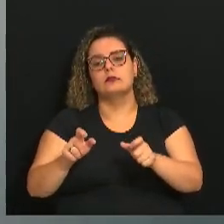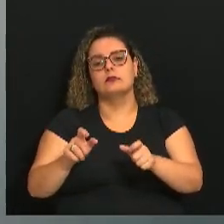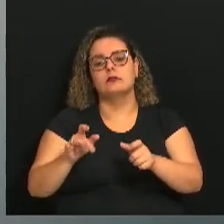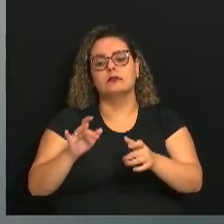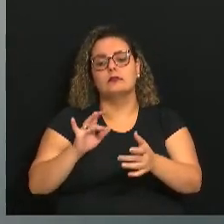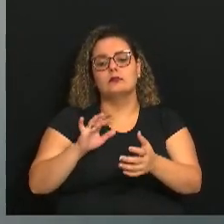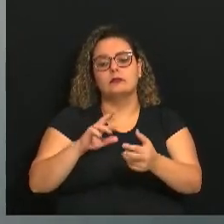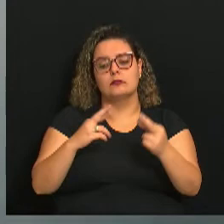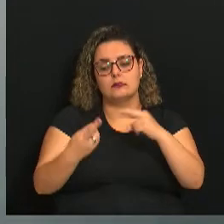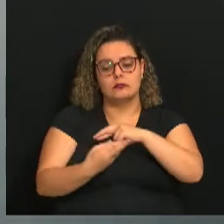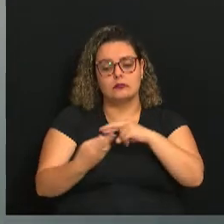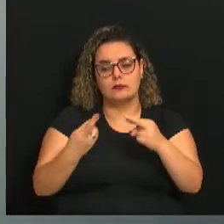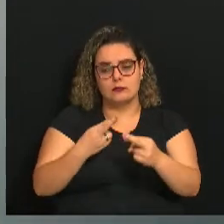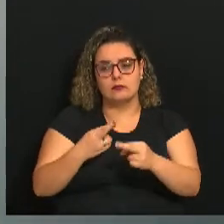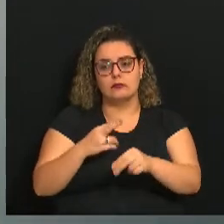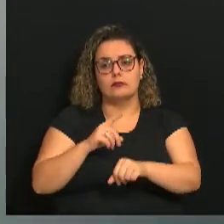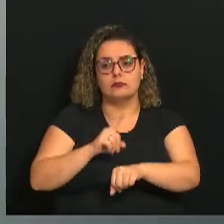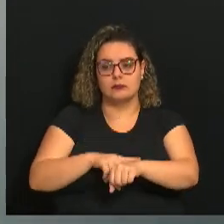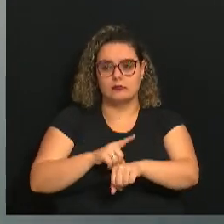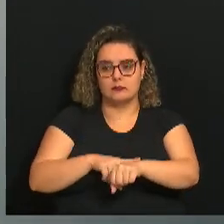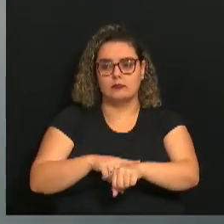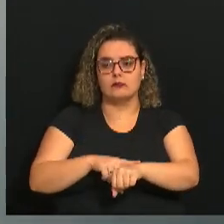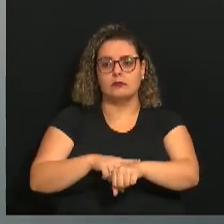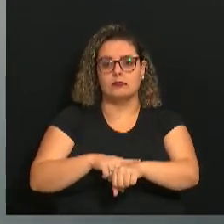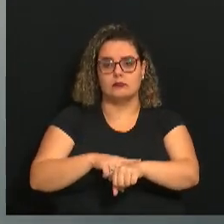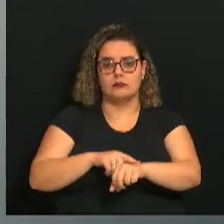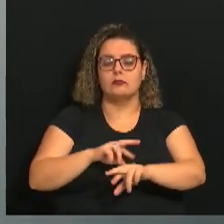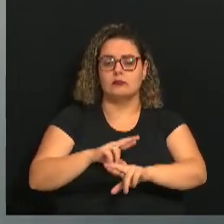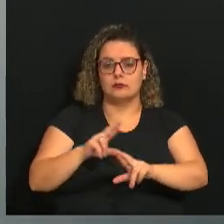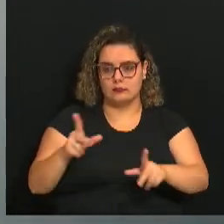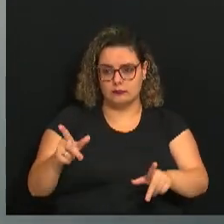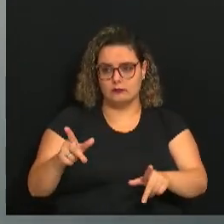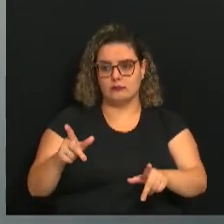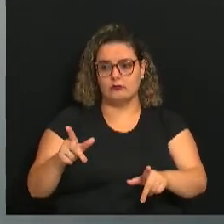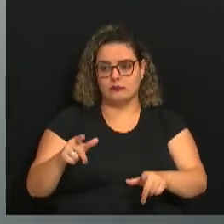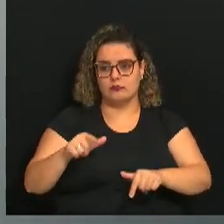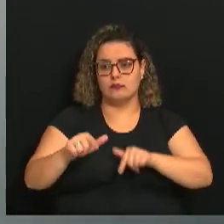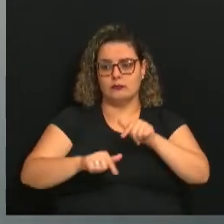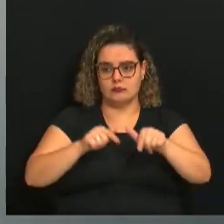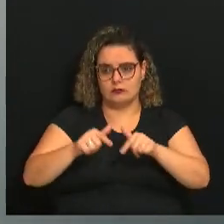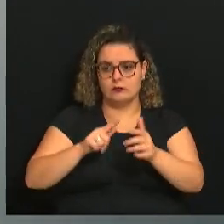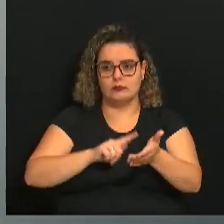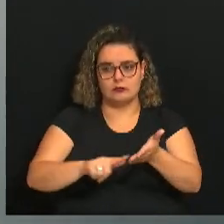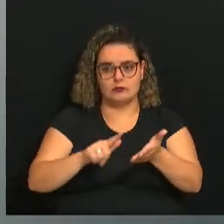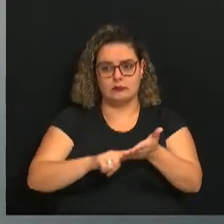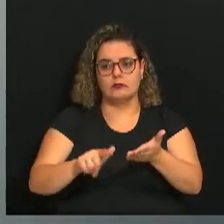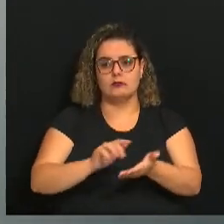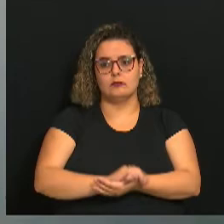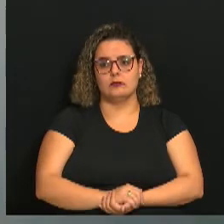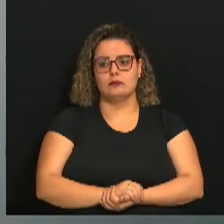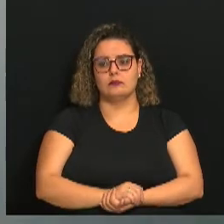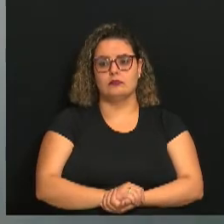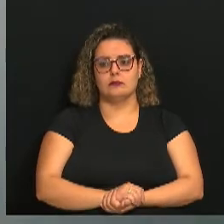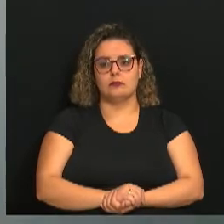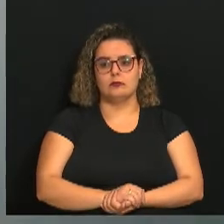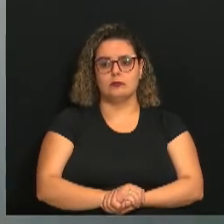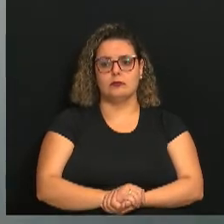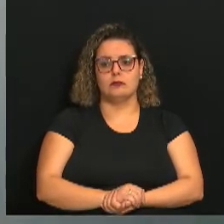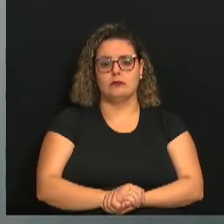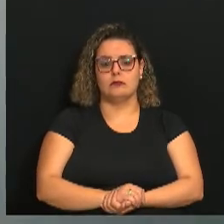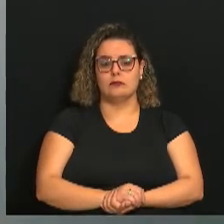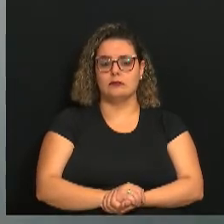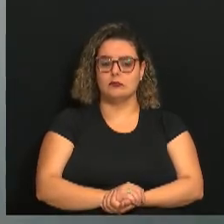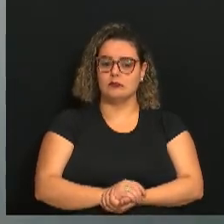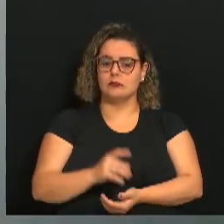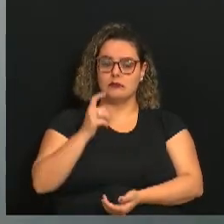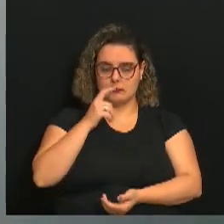relação de cuidador, porque a carga horária é diferente, com a relação dos trabalhadores da limpeza. Então, isso não procede de maneira nenhuma. Mas